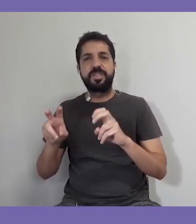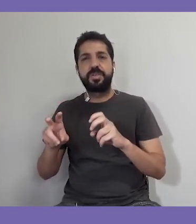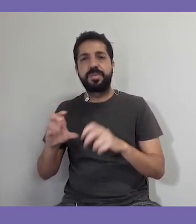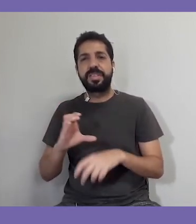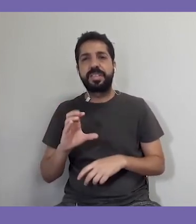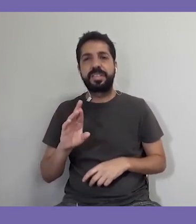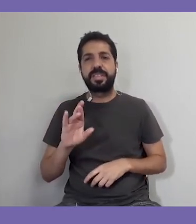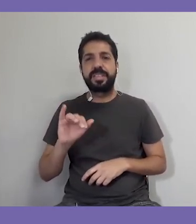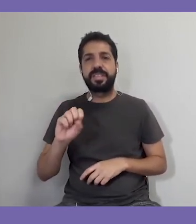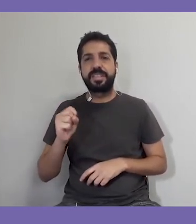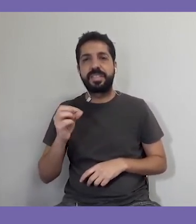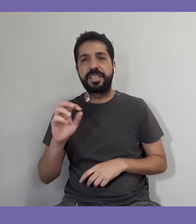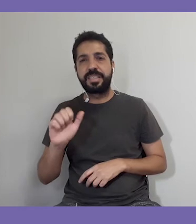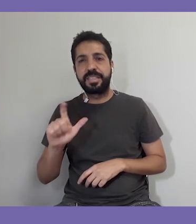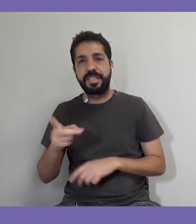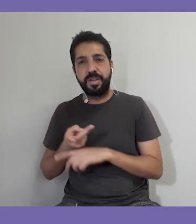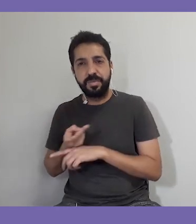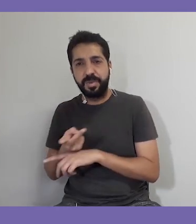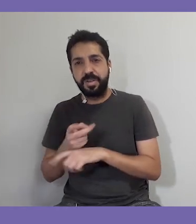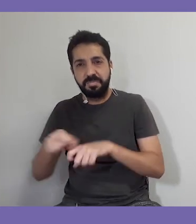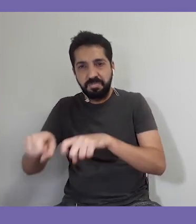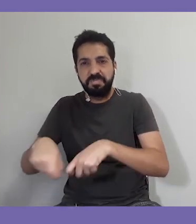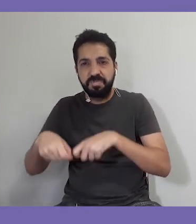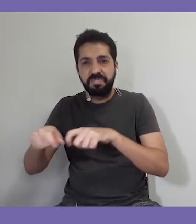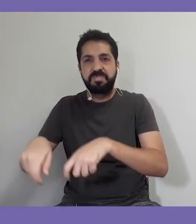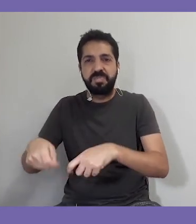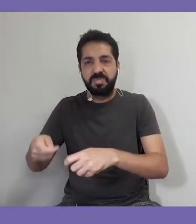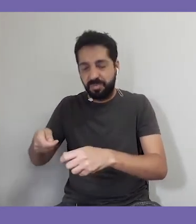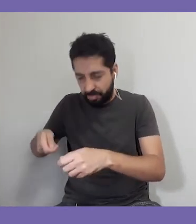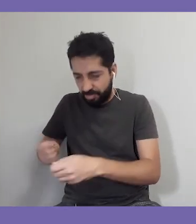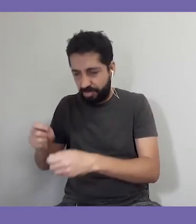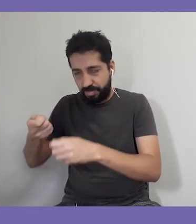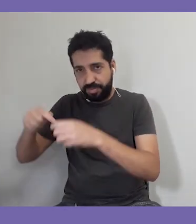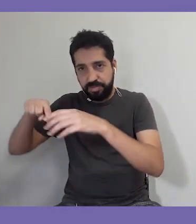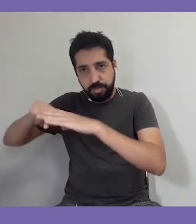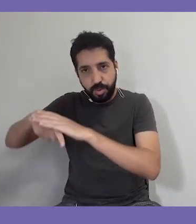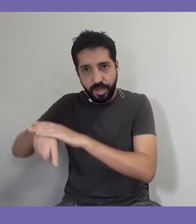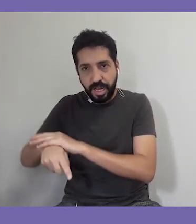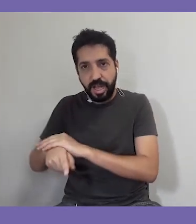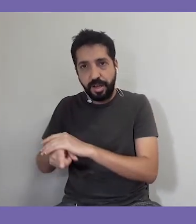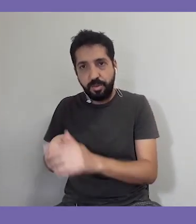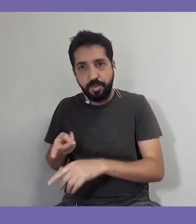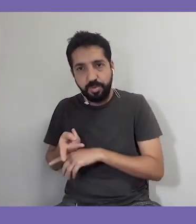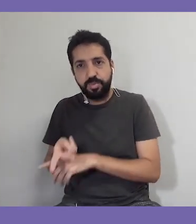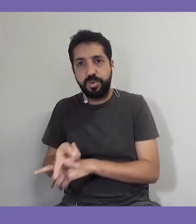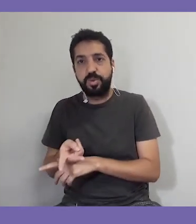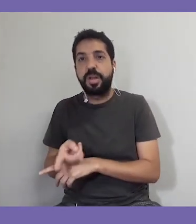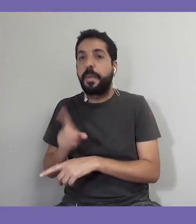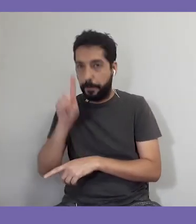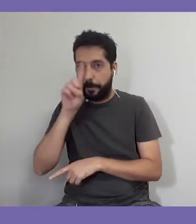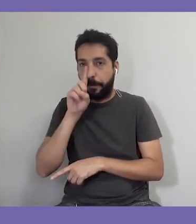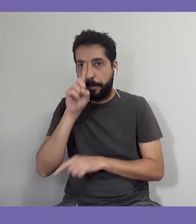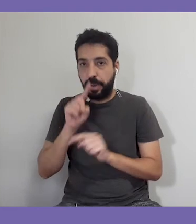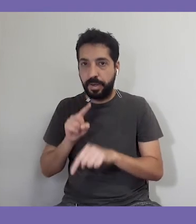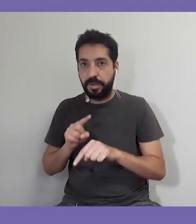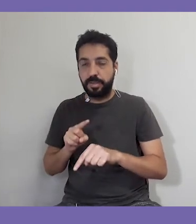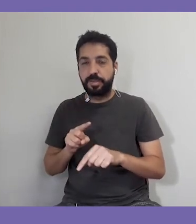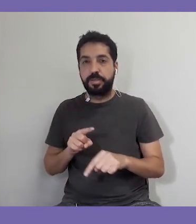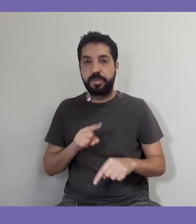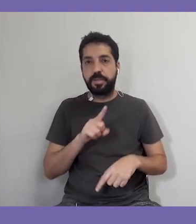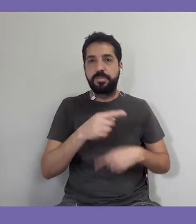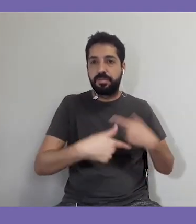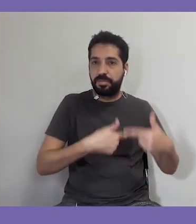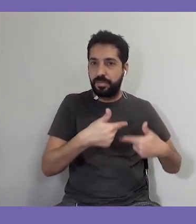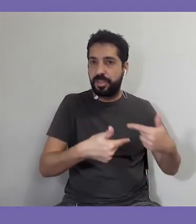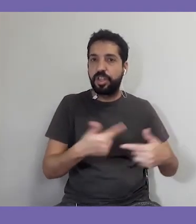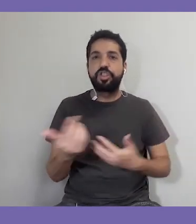trabalho muito duro, assim, você fica cavando buraco dias e dias e dias, é perigoso, pode ter desmoronamento. E para quem uhum,